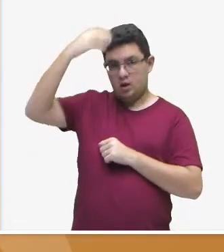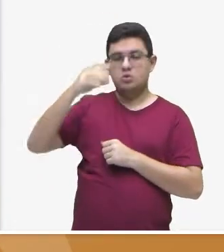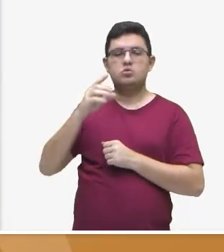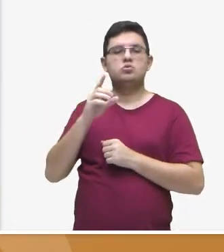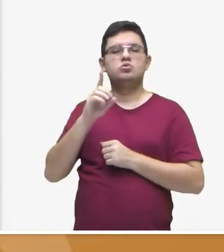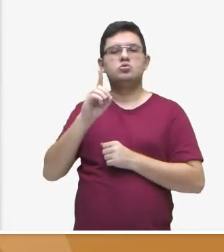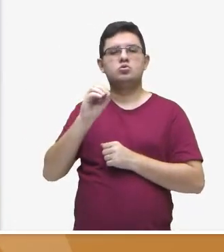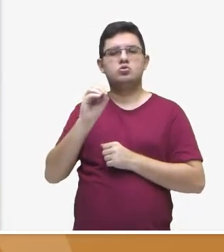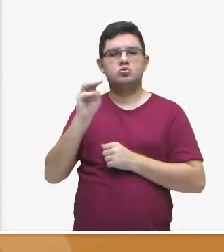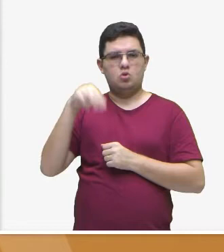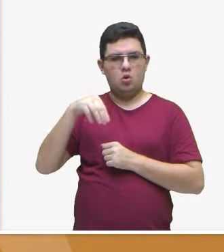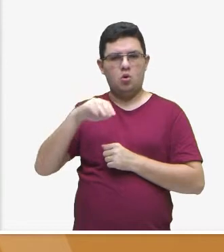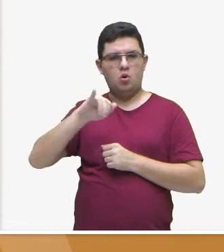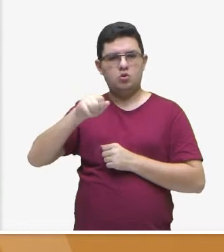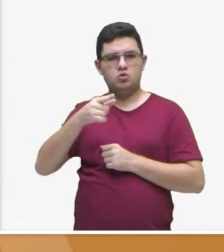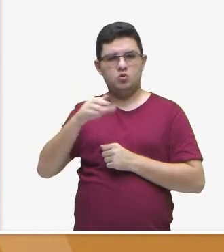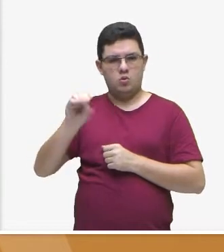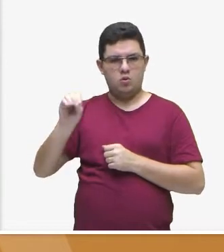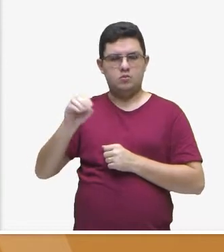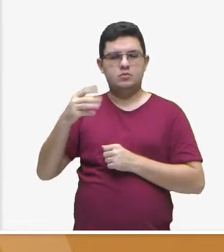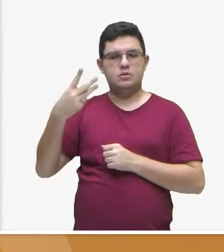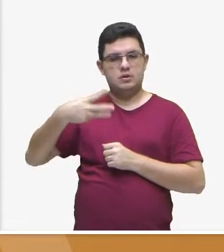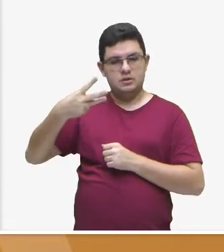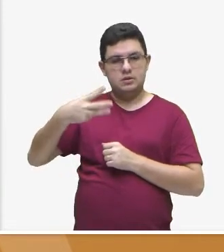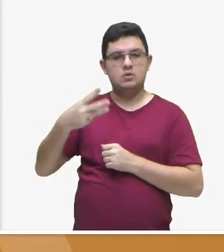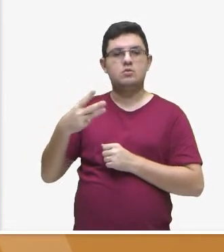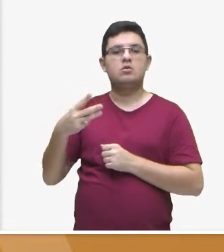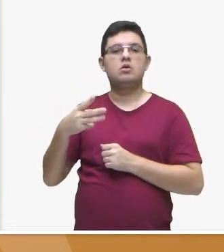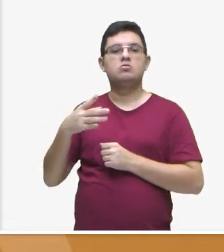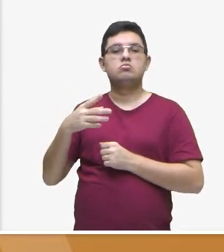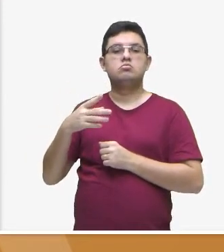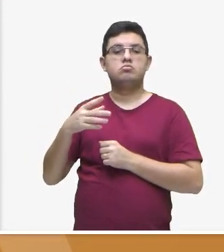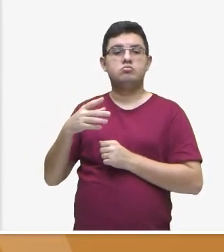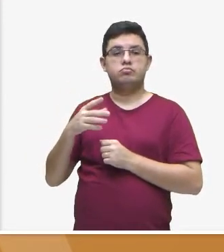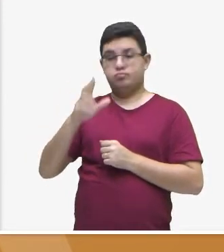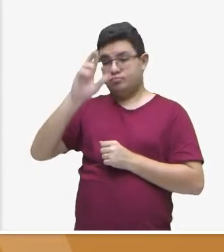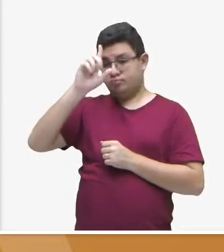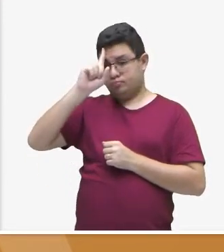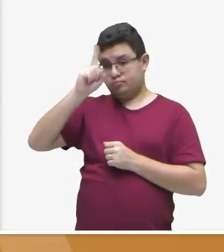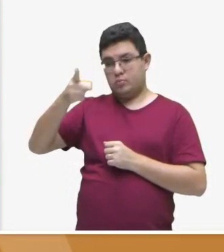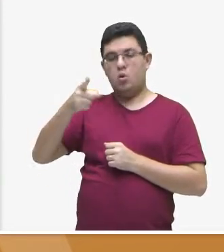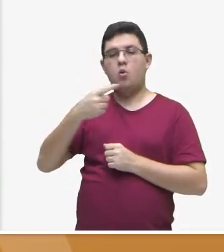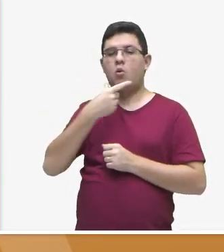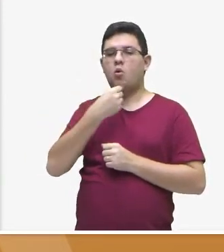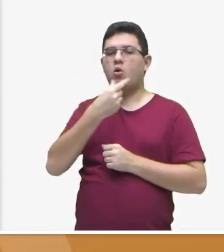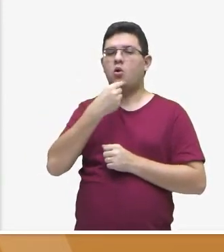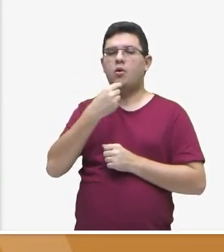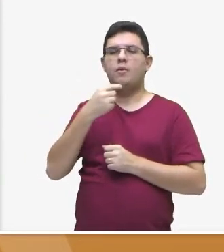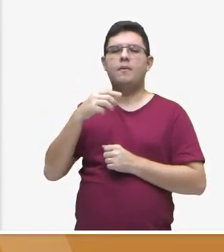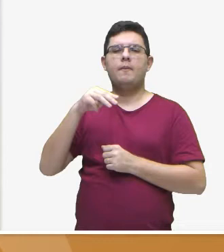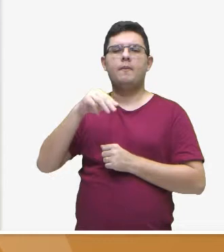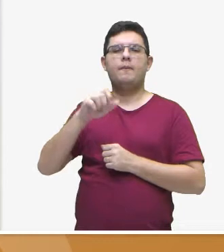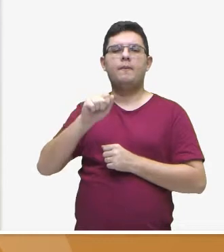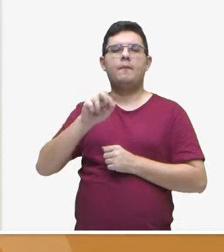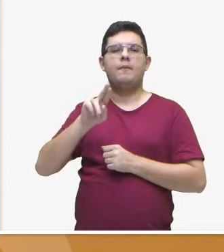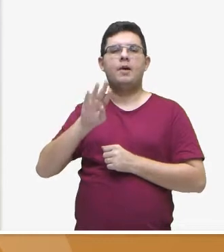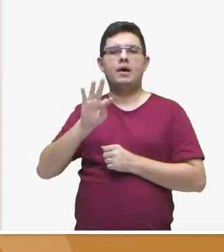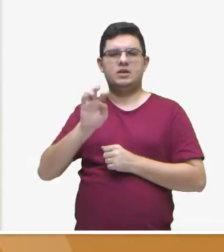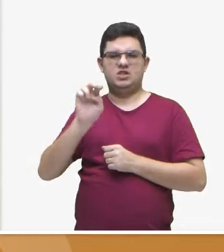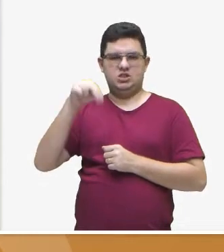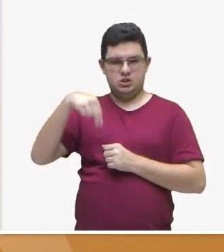enviou Martim Afonso de Souza, estão lembrados aí do nosso Martim Afonso de Souza, que é o primeiro governador, né,